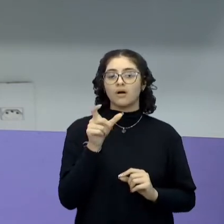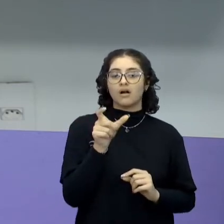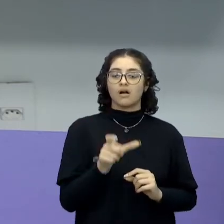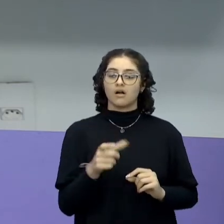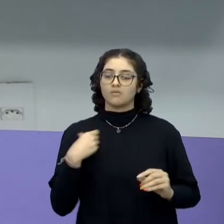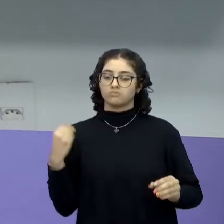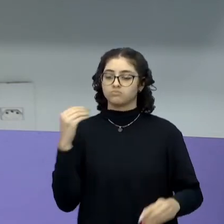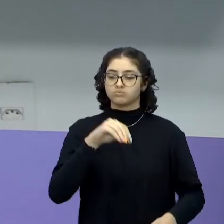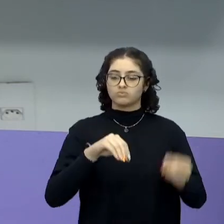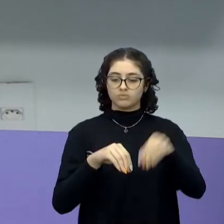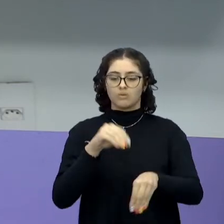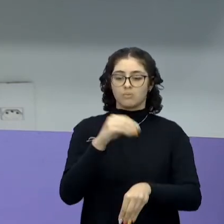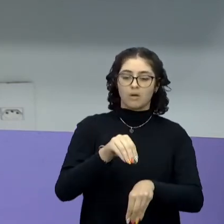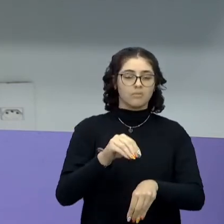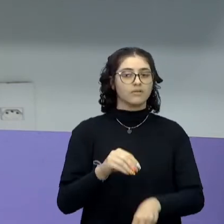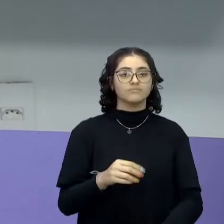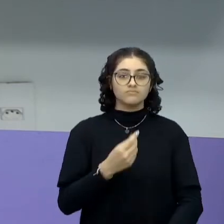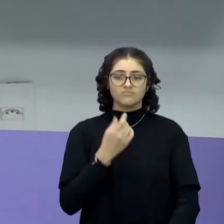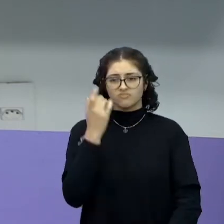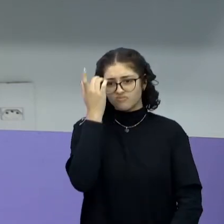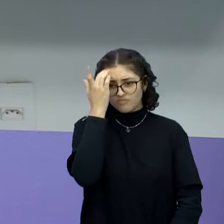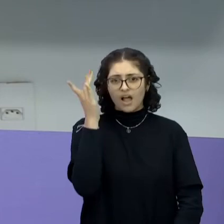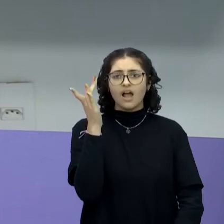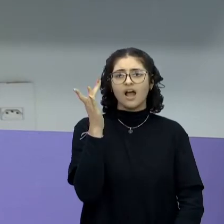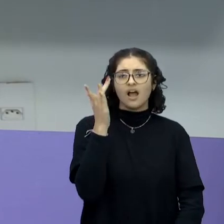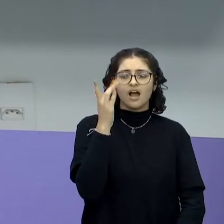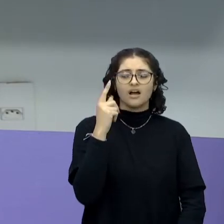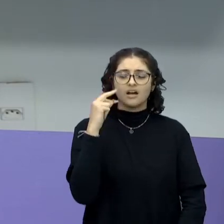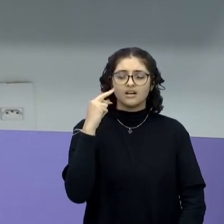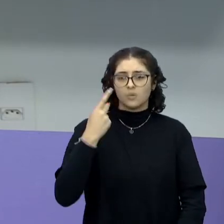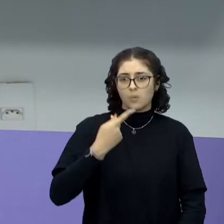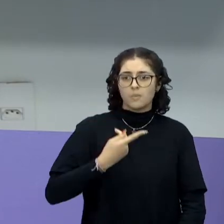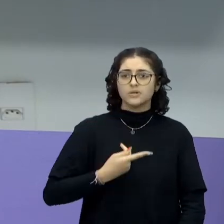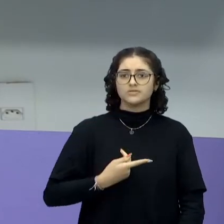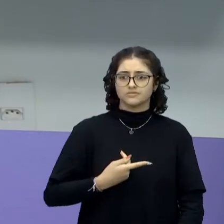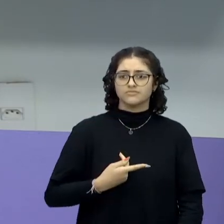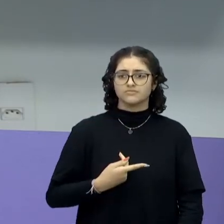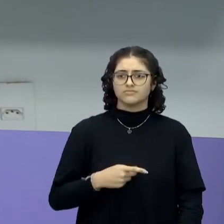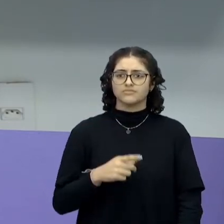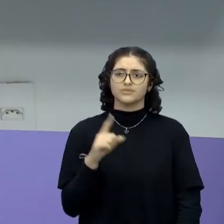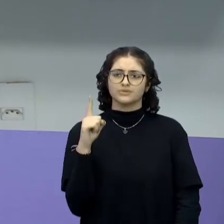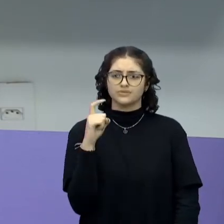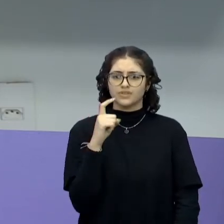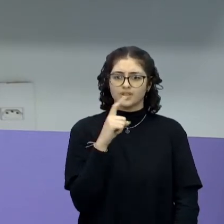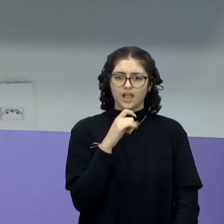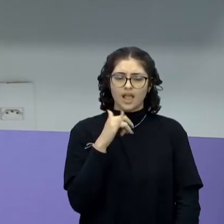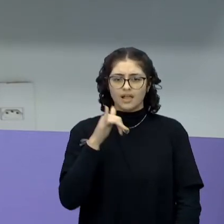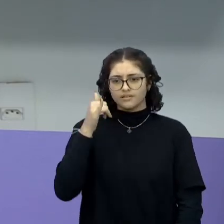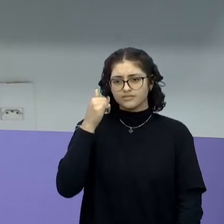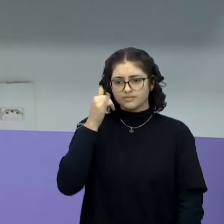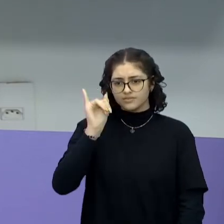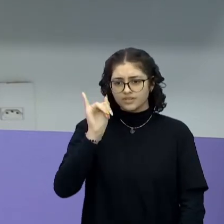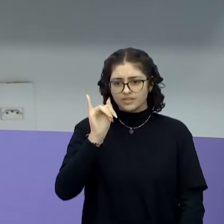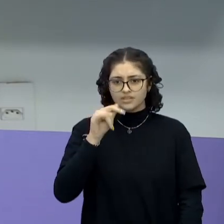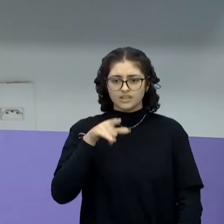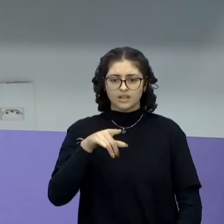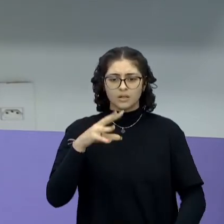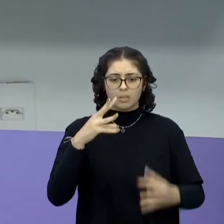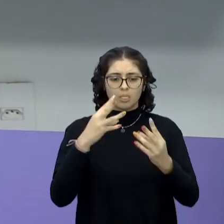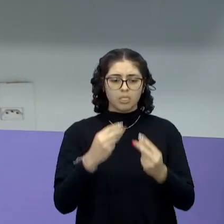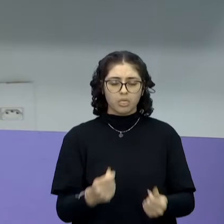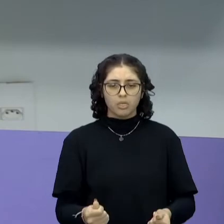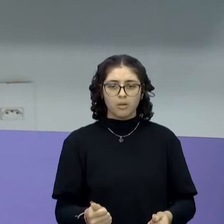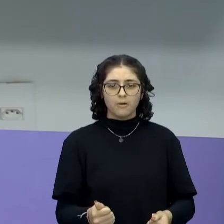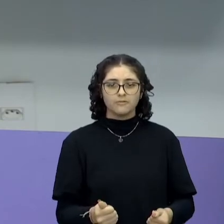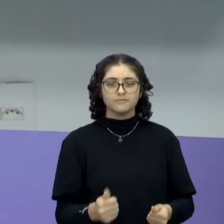encaixaríamos de alguma forma, é muito fácil acreditar nesse conceito. O difícil é evitar que esse conceito se desmorone assim na